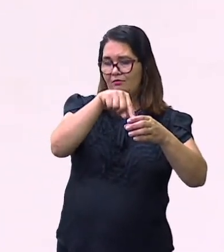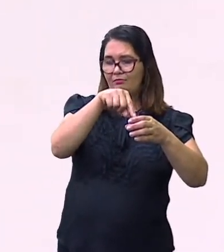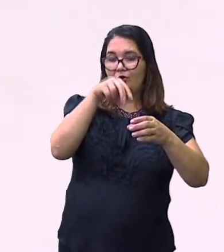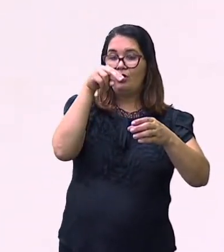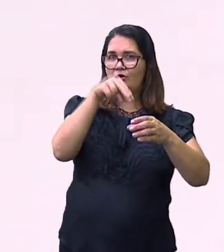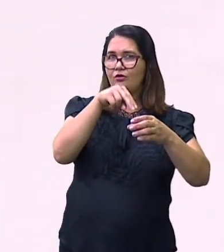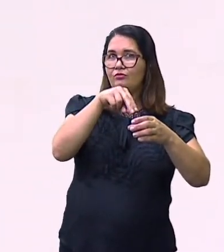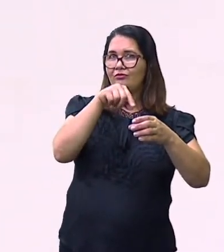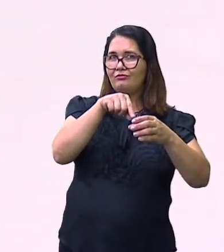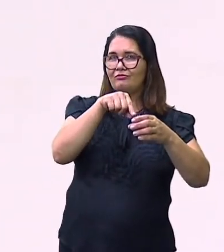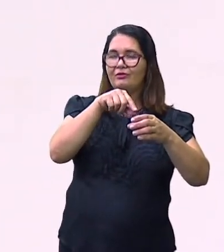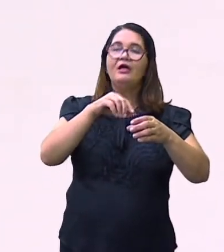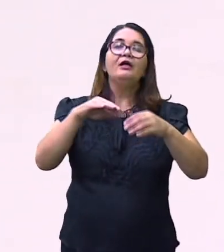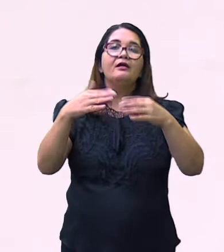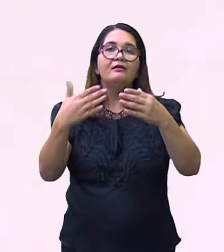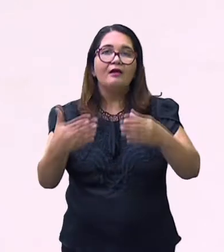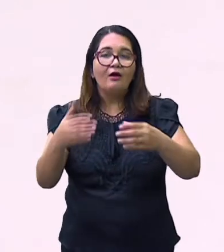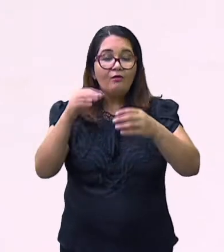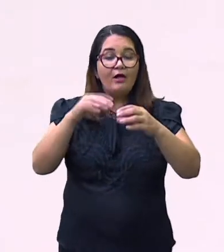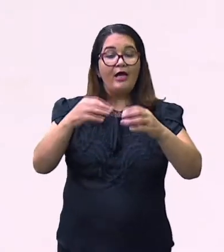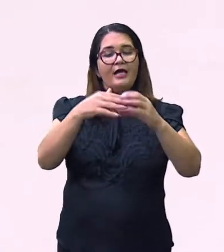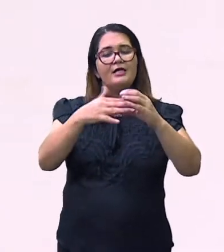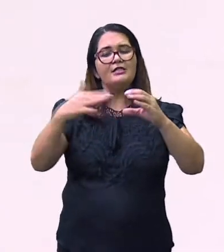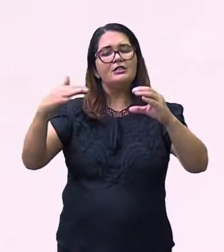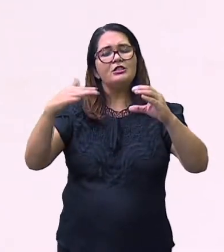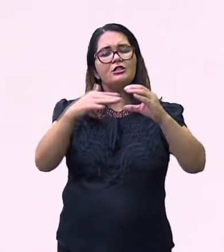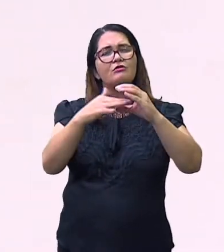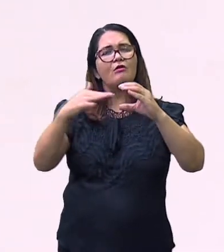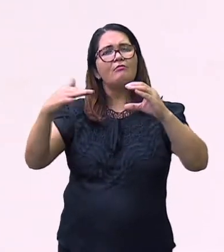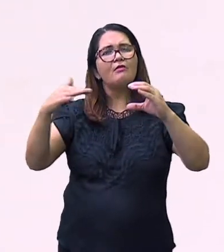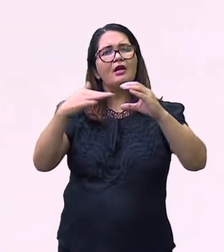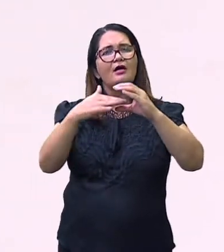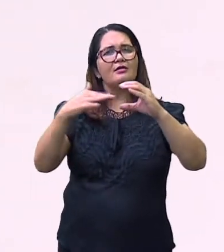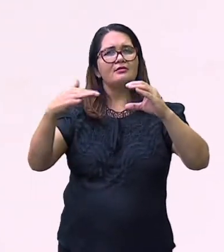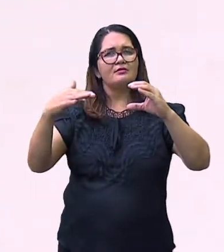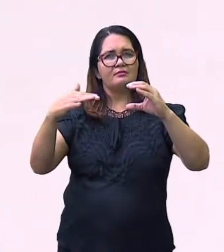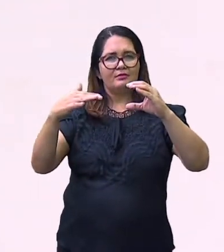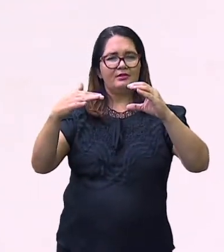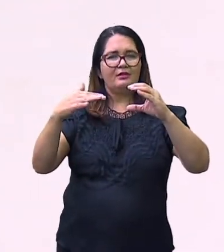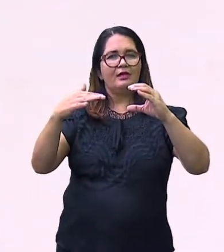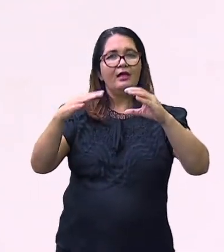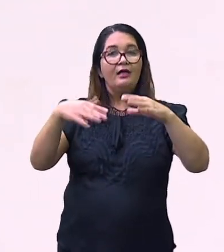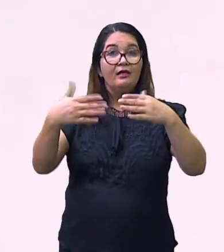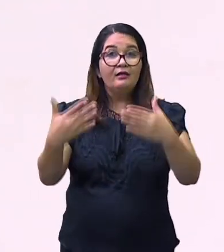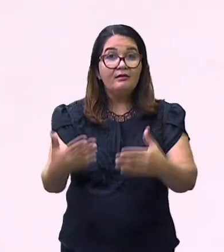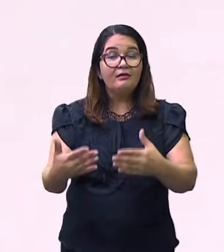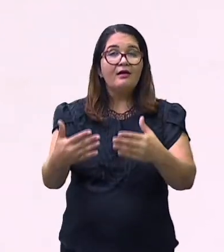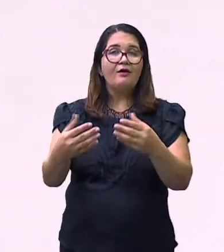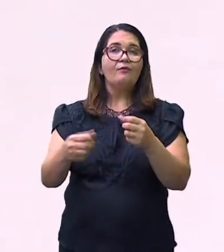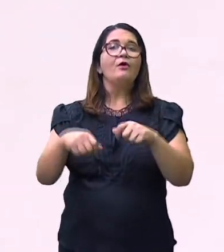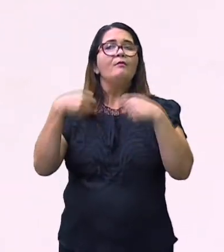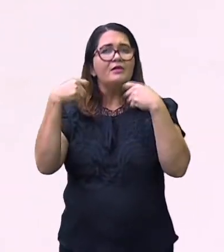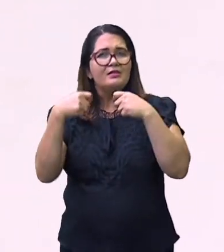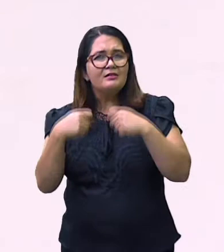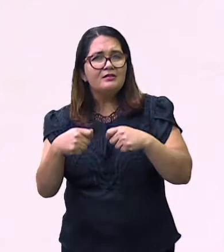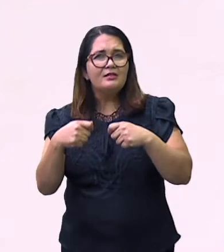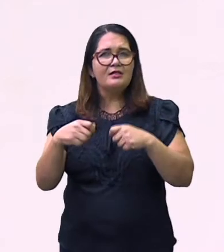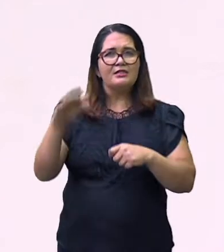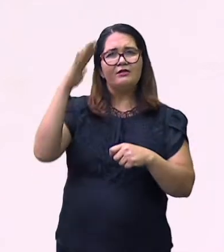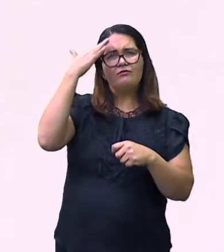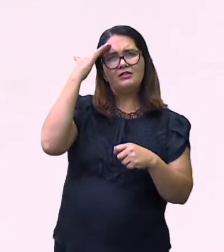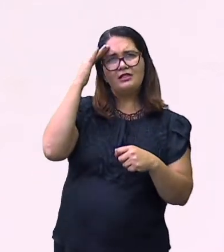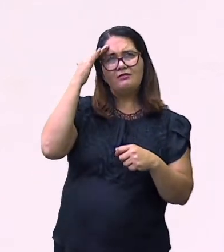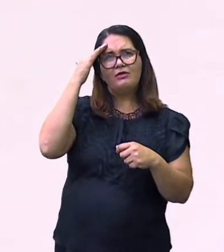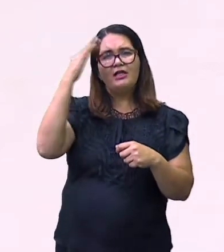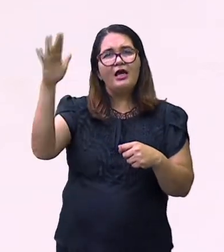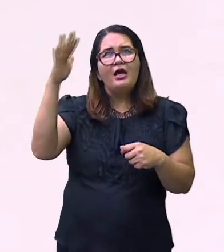que você tem à disposição para você fazer, para você brincar com a célula e compreender como que